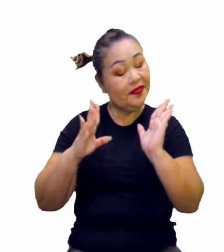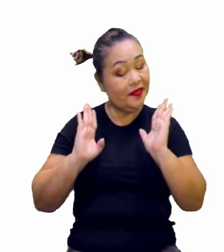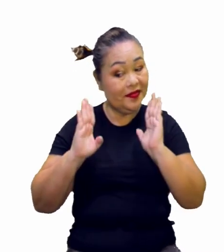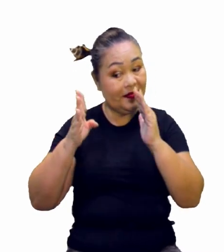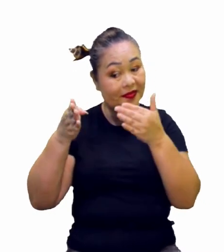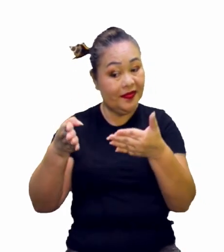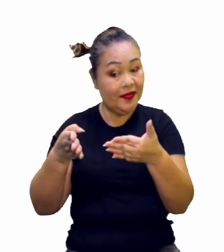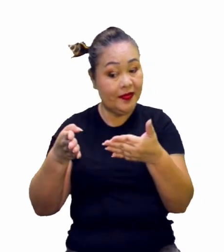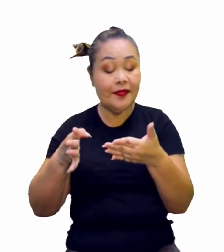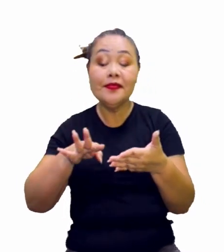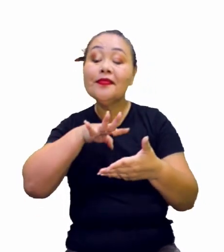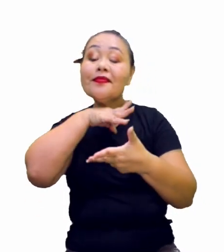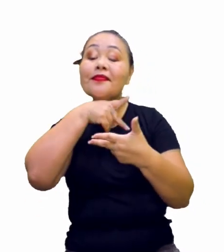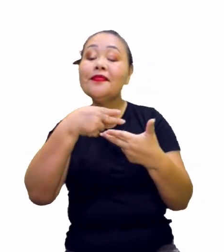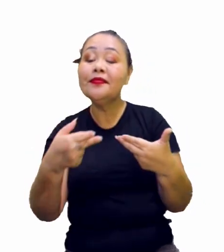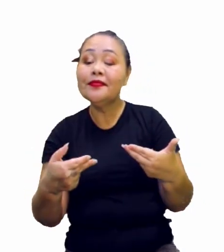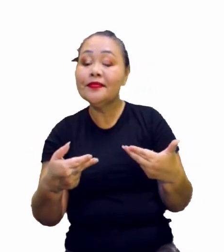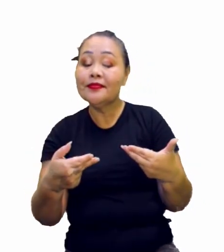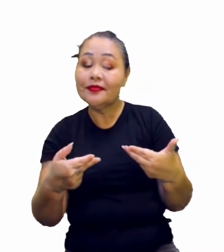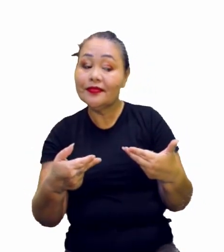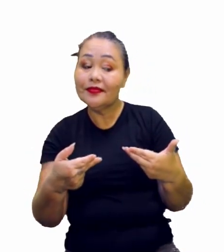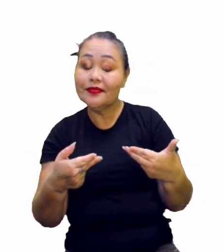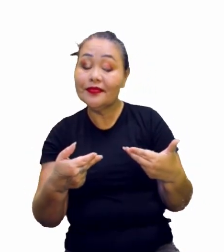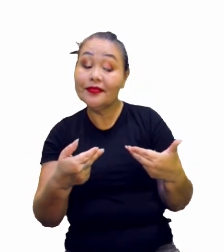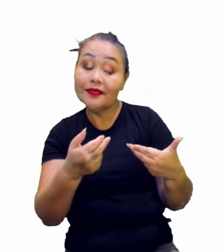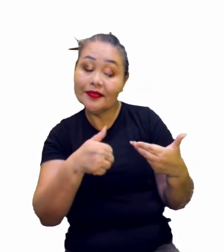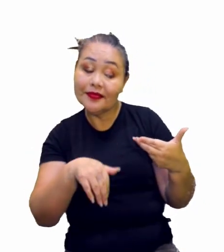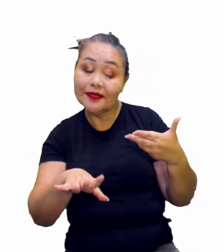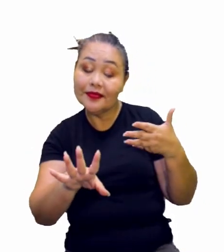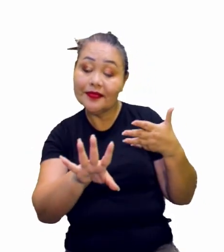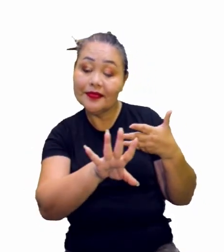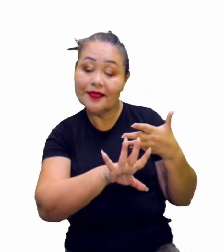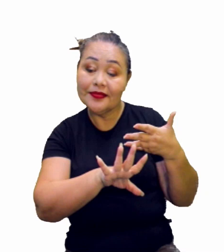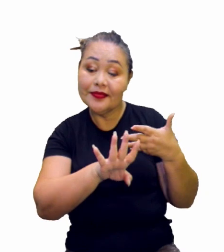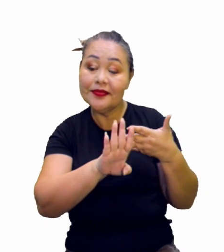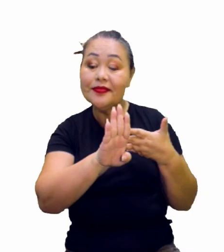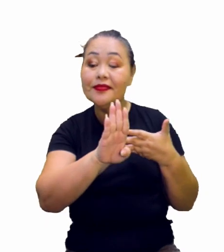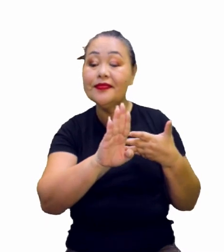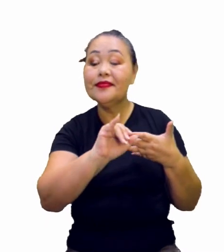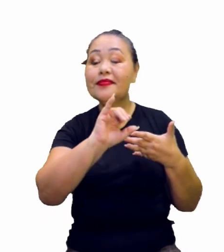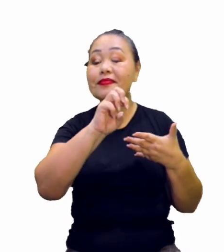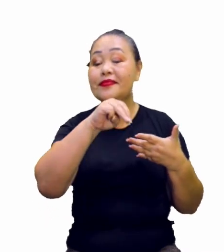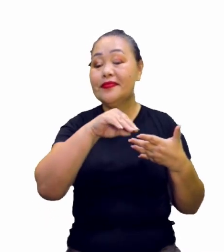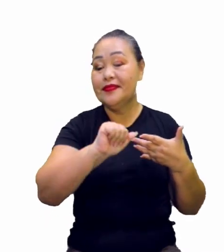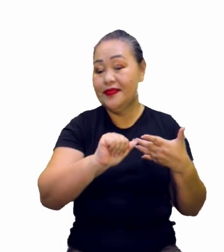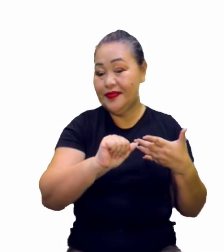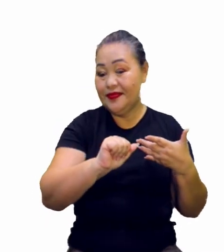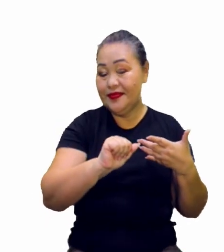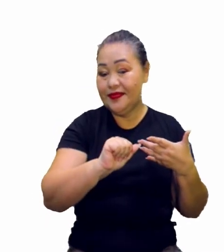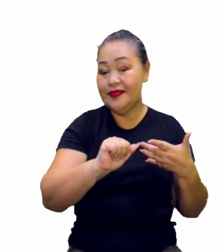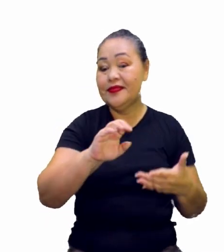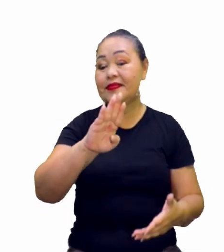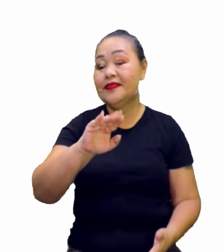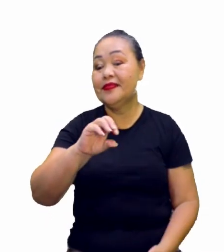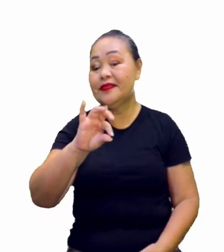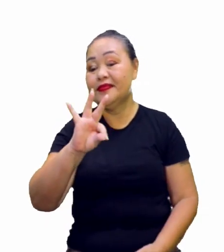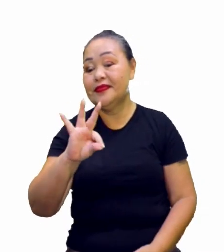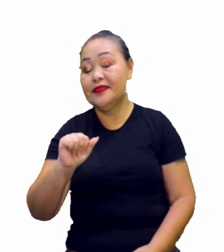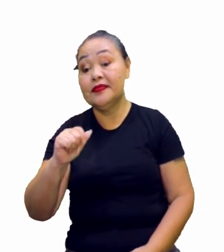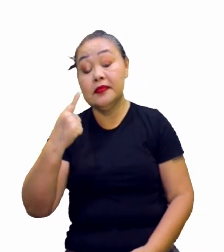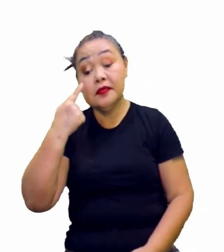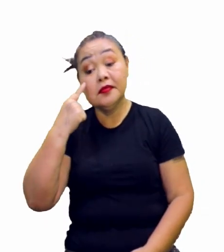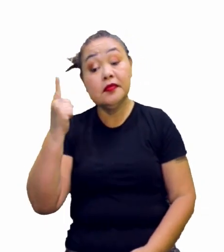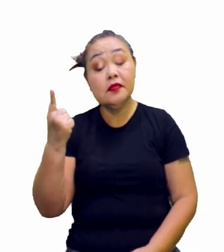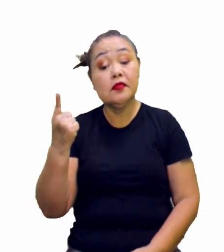determinados animais que estão inseridos dentro de um bioma. Mas só que biota, eu